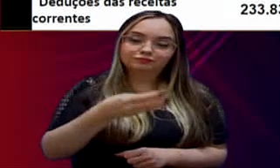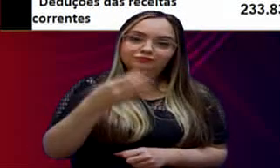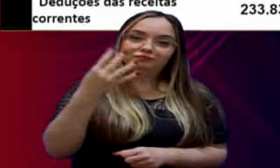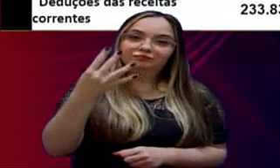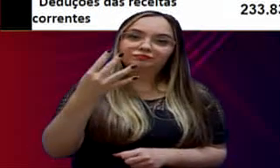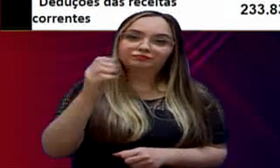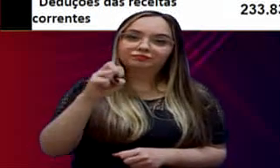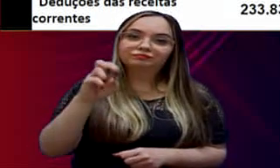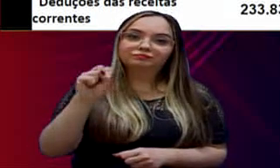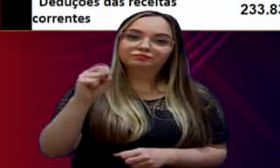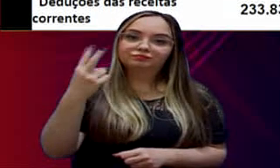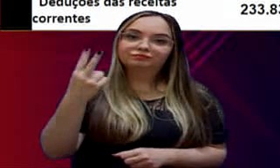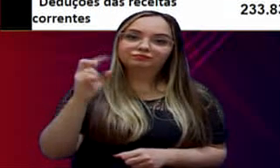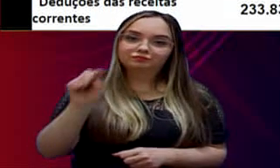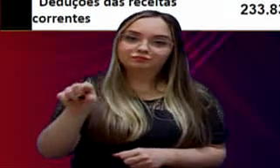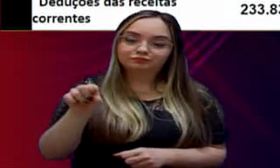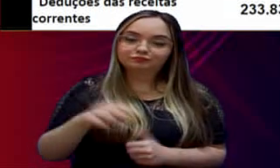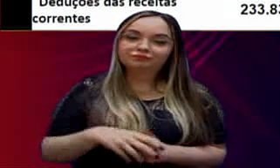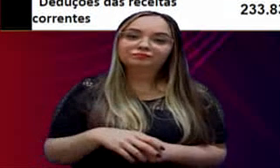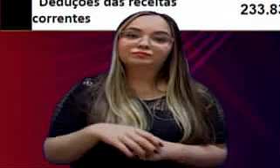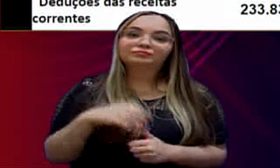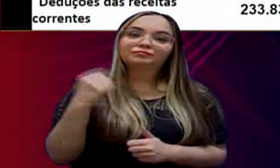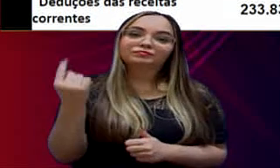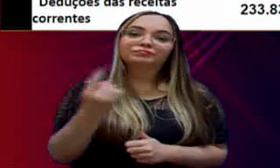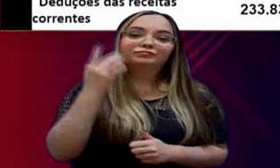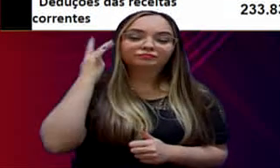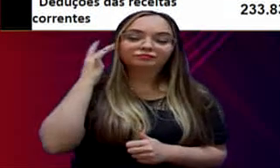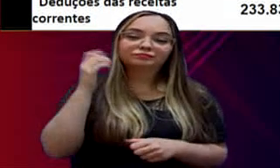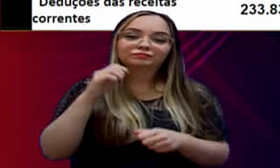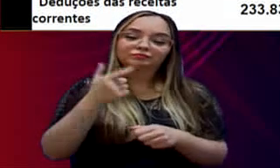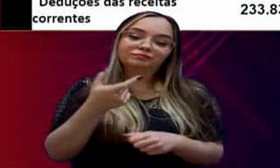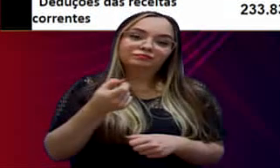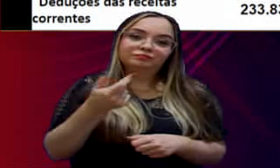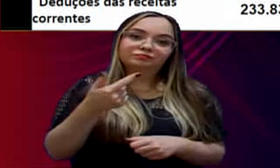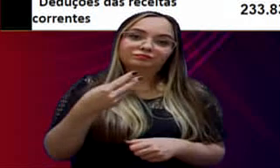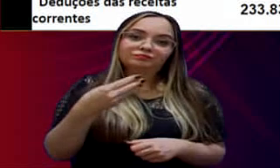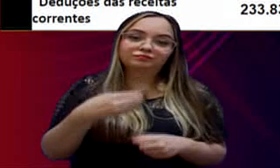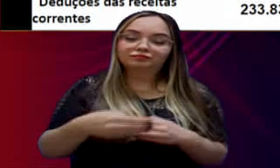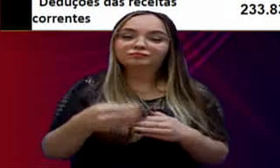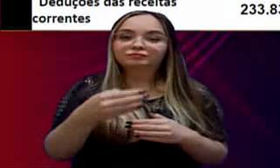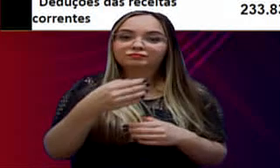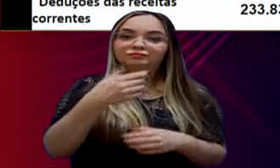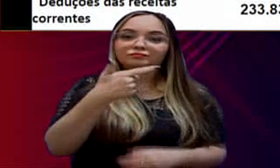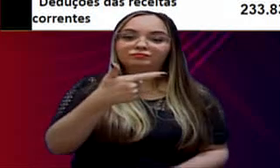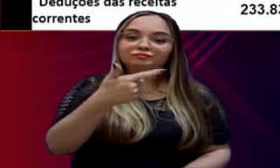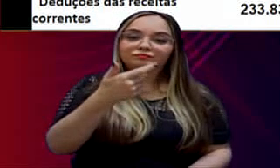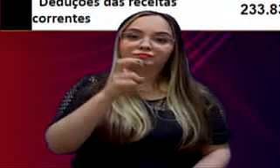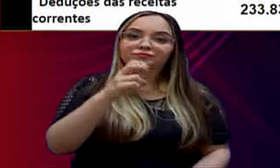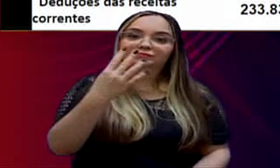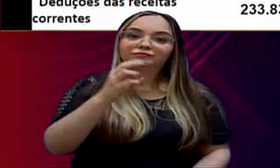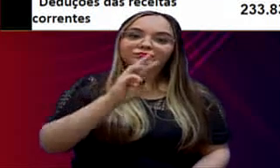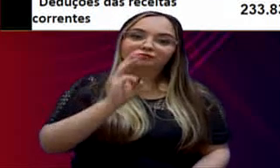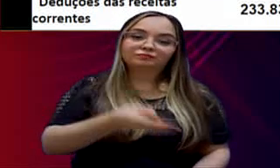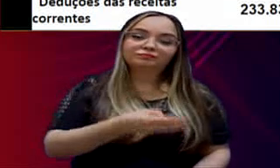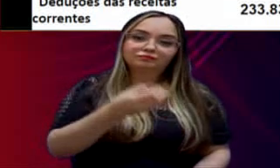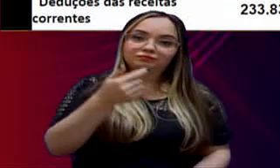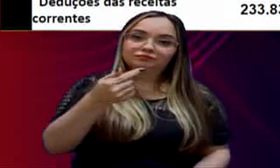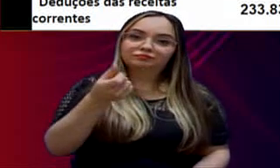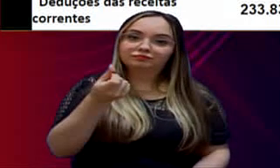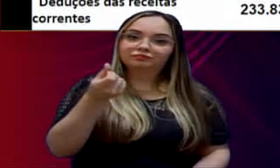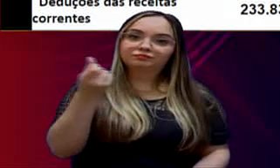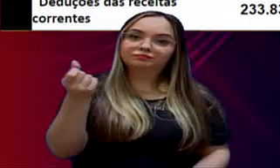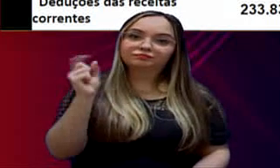482 mil estimativa em 2023 de 154 milhões 766 mil